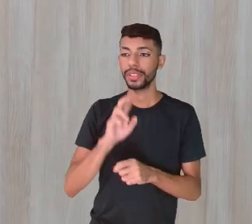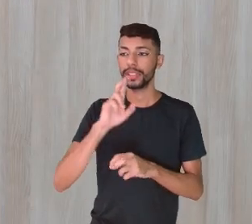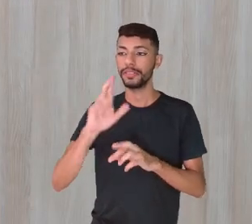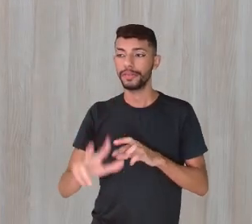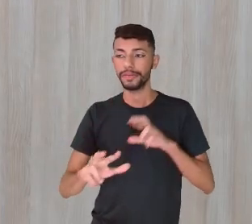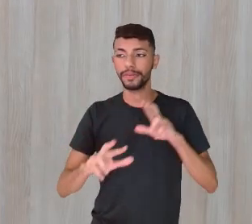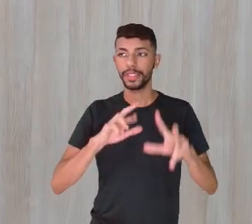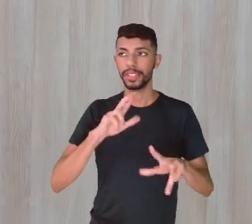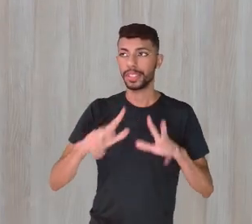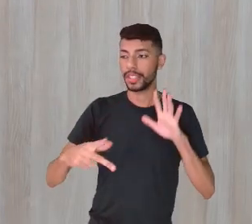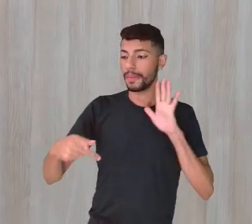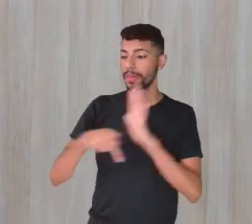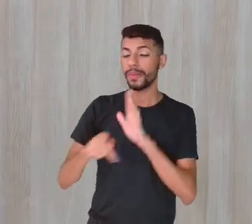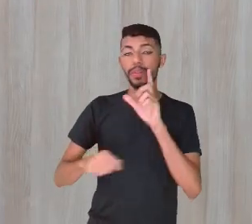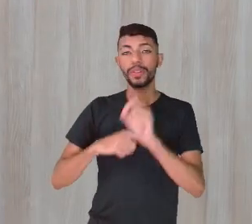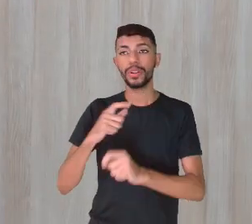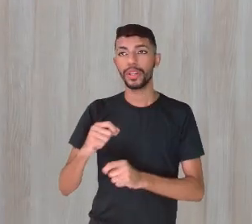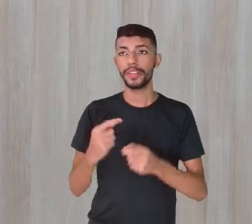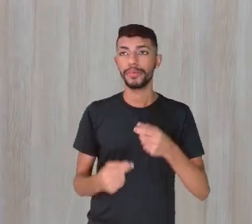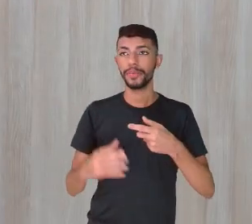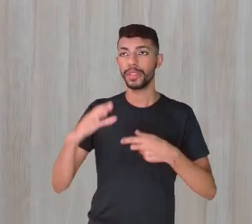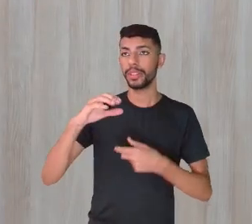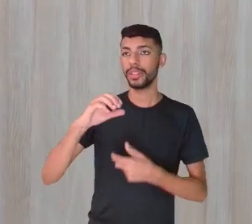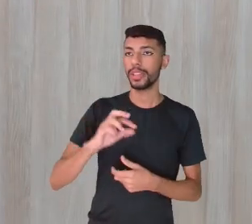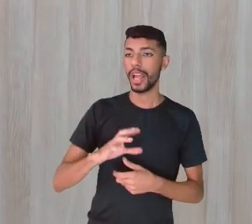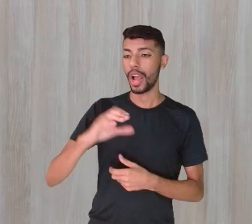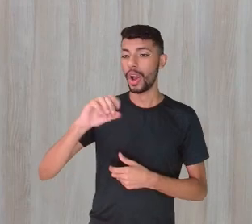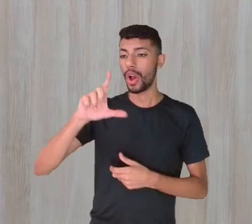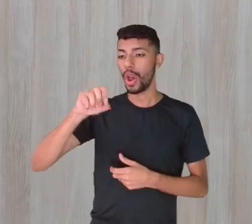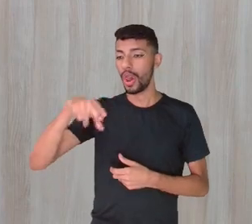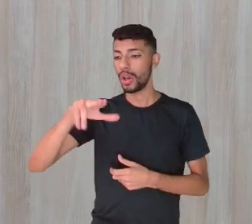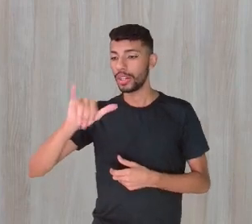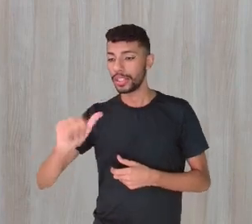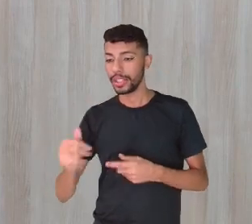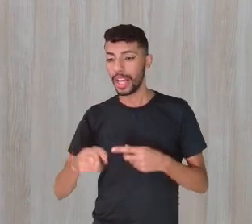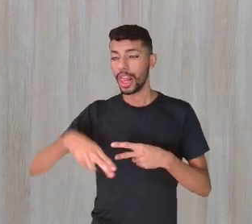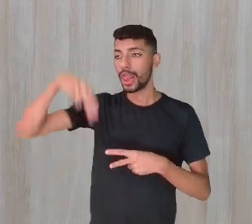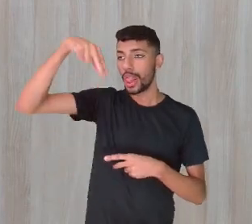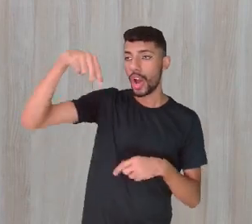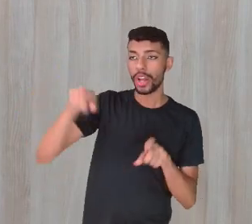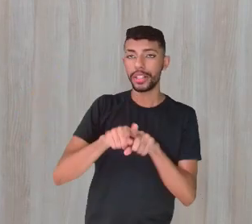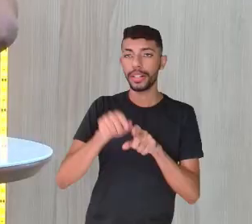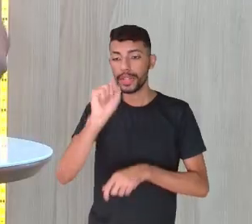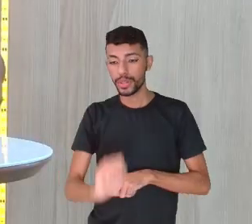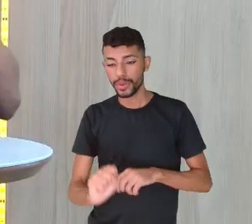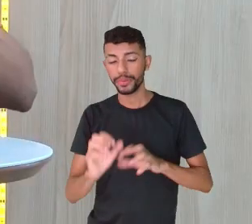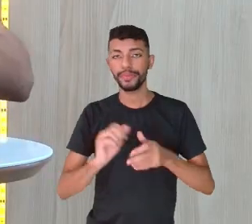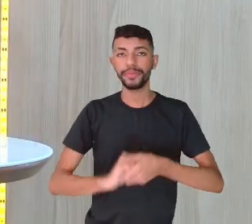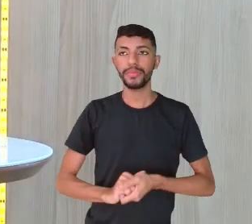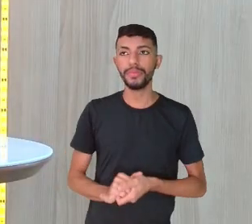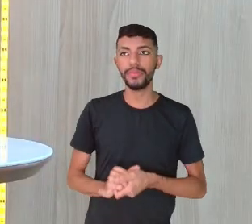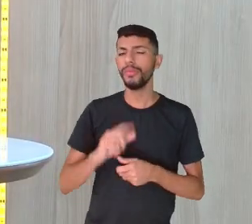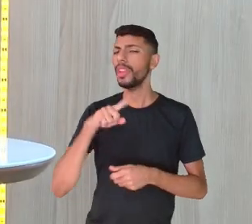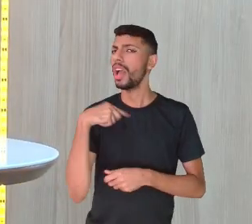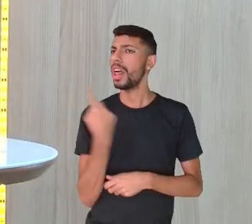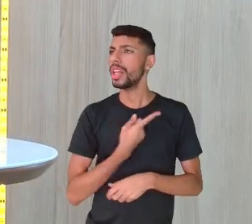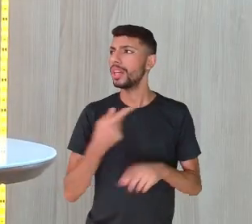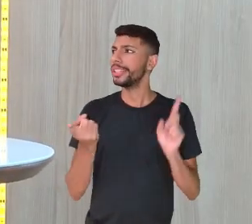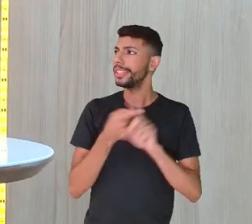diferenciou, né, a colônia do norte quanto a colônia do sul. Professora Vanessa, a gente podia pensar